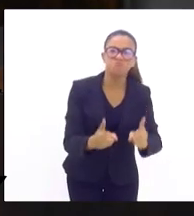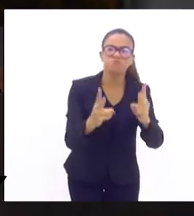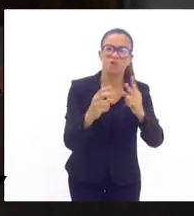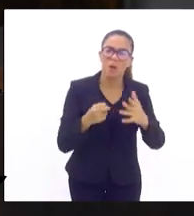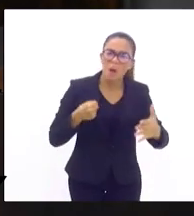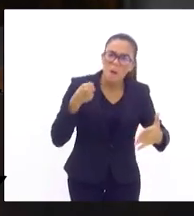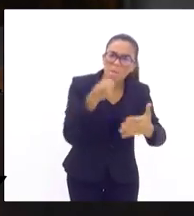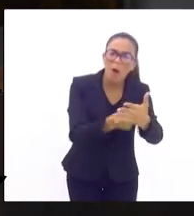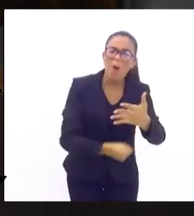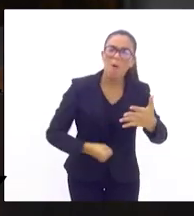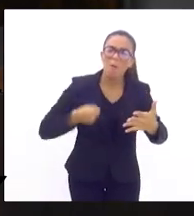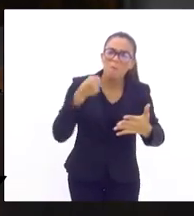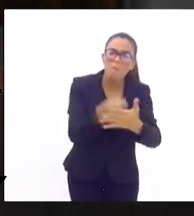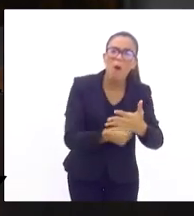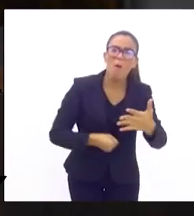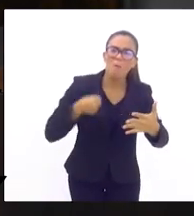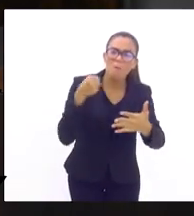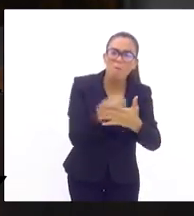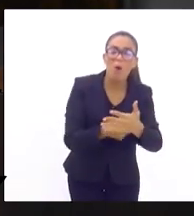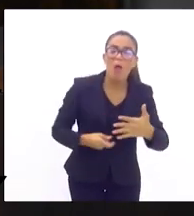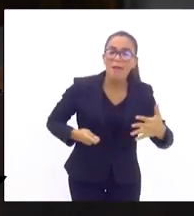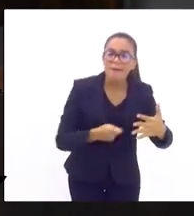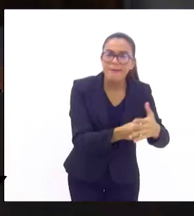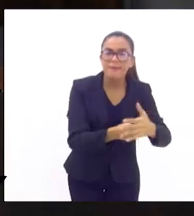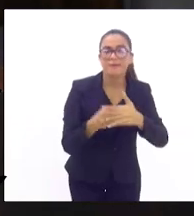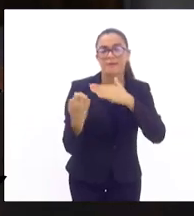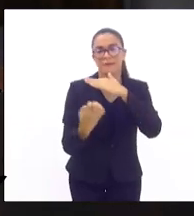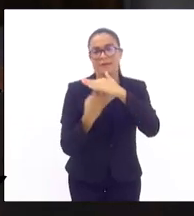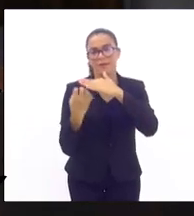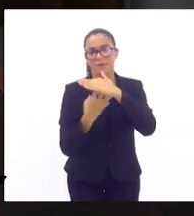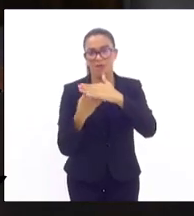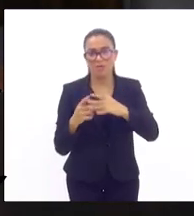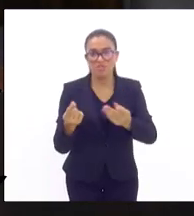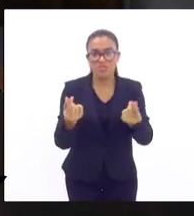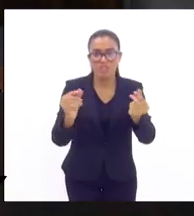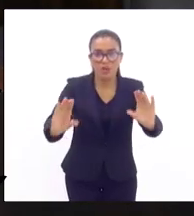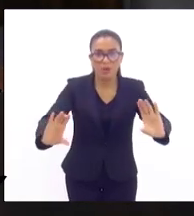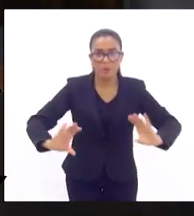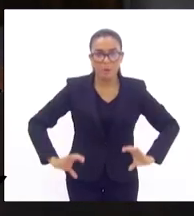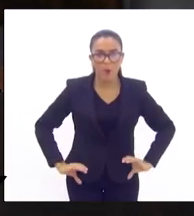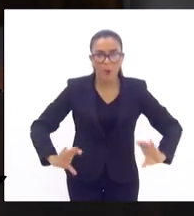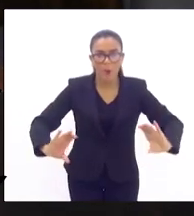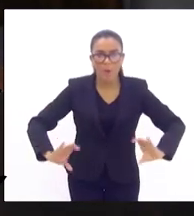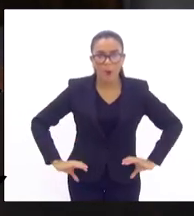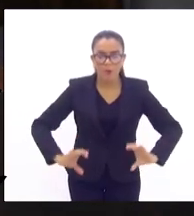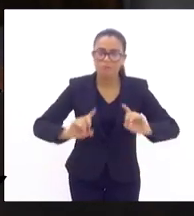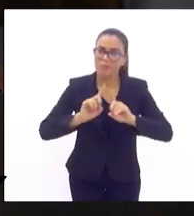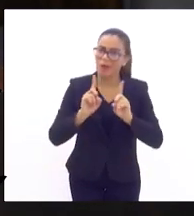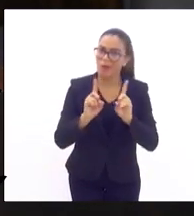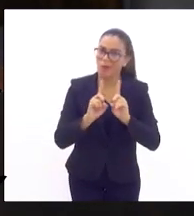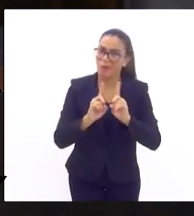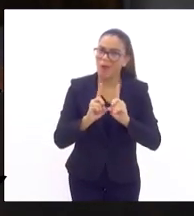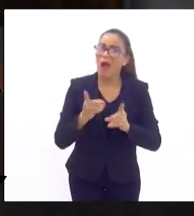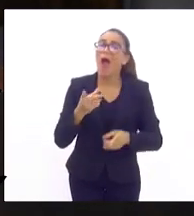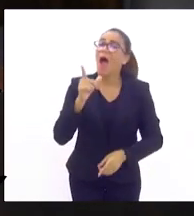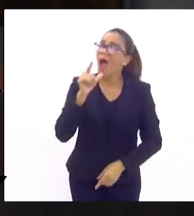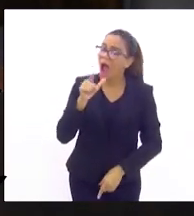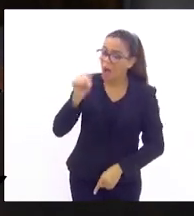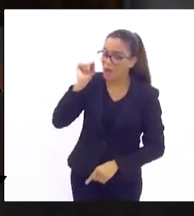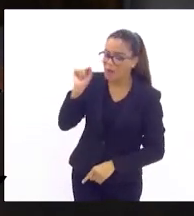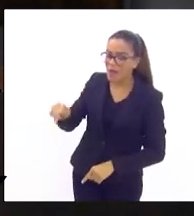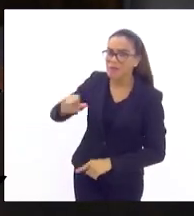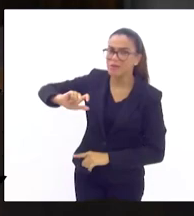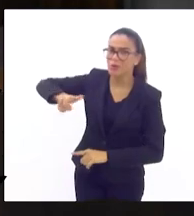de exigir das concessionárias que não fiquem só botando dinheiro no bolso, que é da tarifa não, coloca água na torneira do